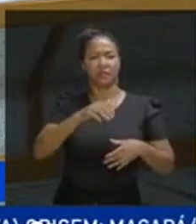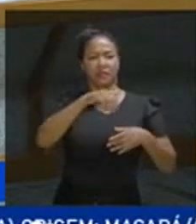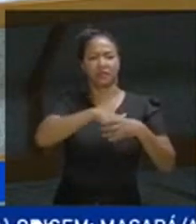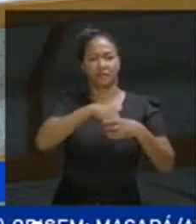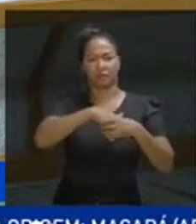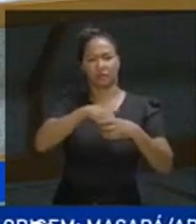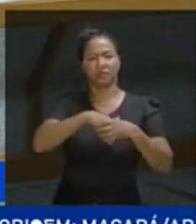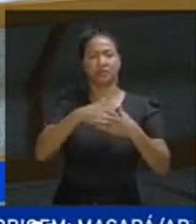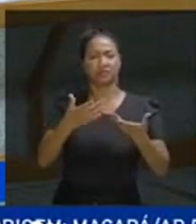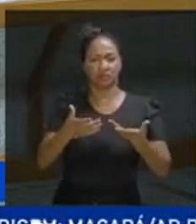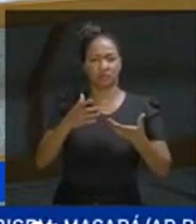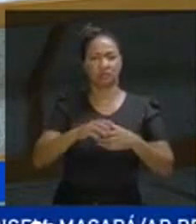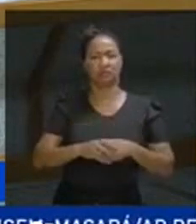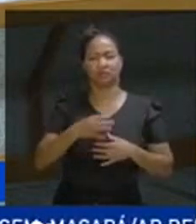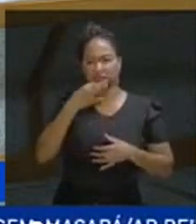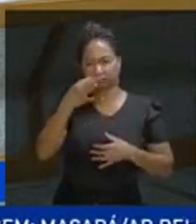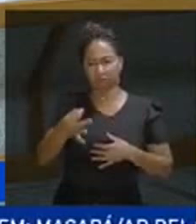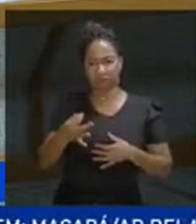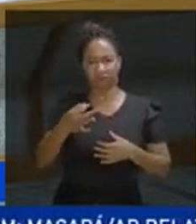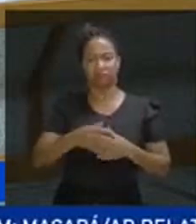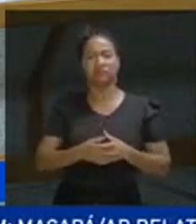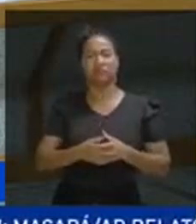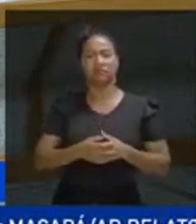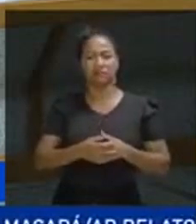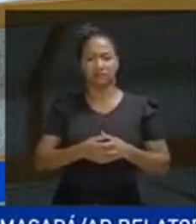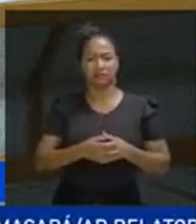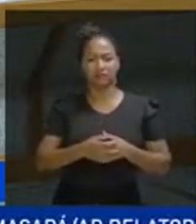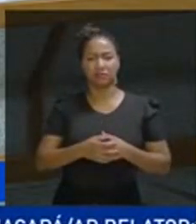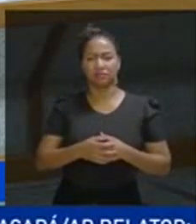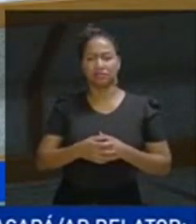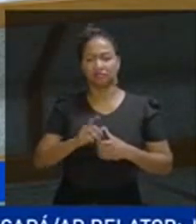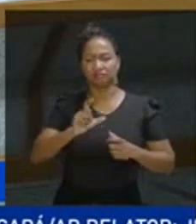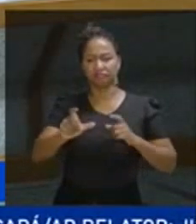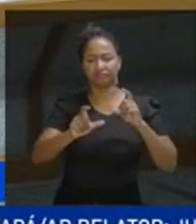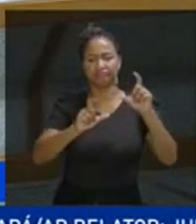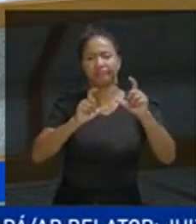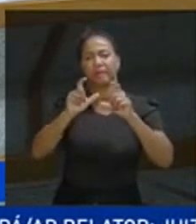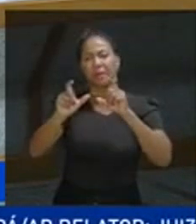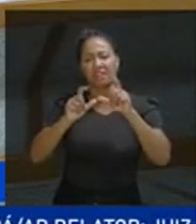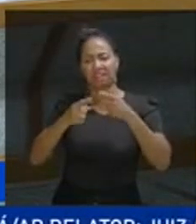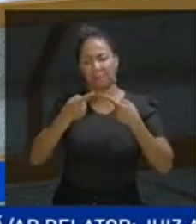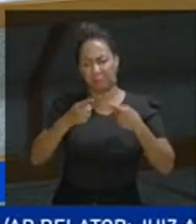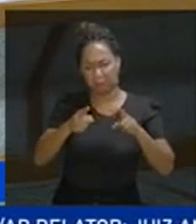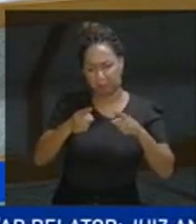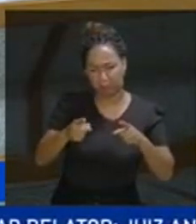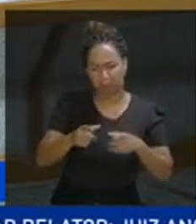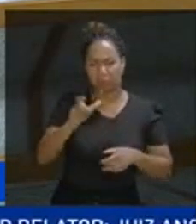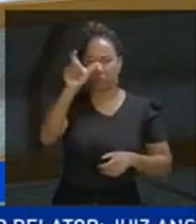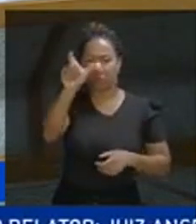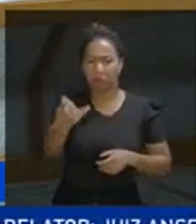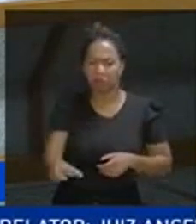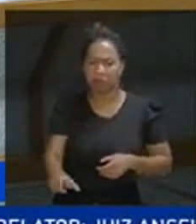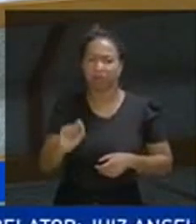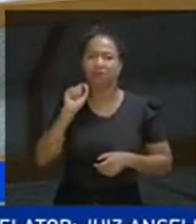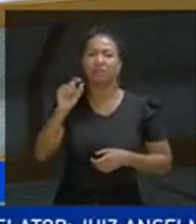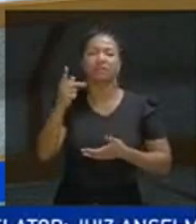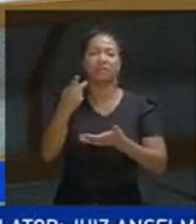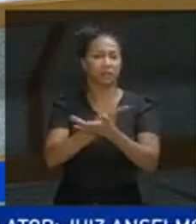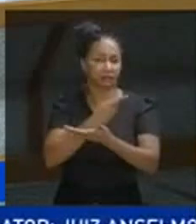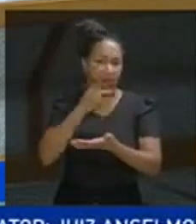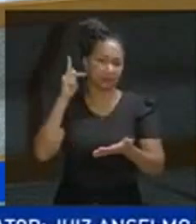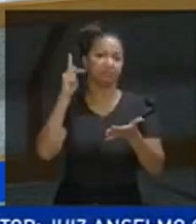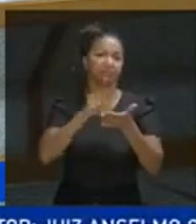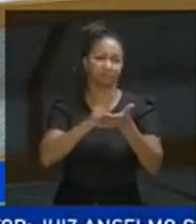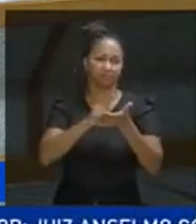eu acho concernente, que pese a crítica ser ácida, mas dentro da figura pública e do fato que é